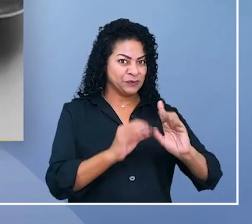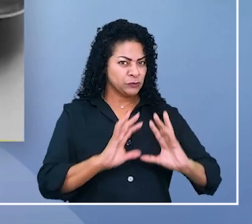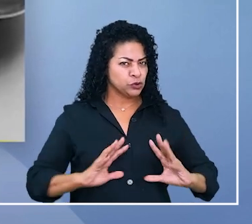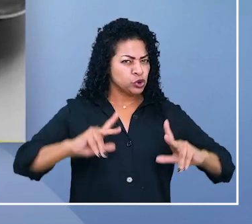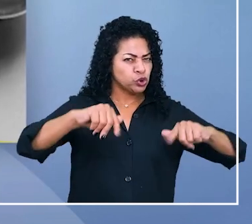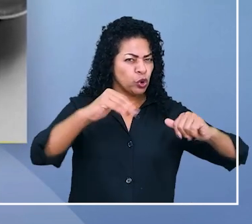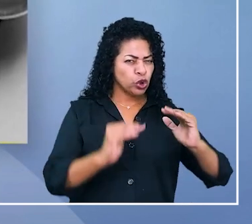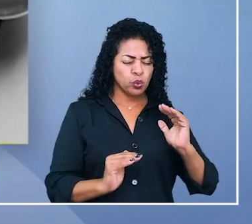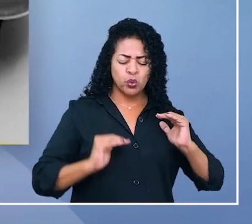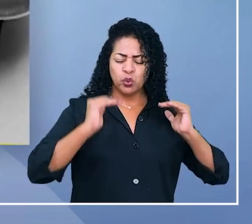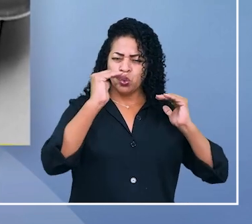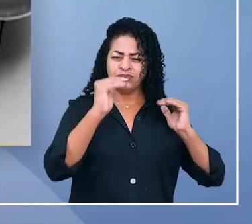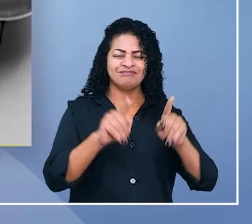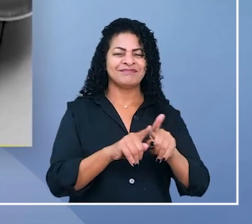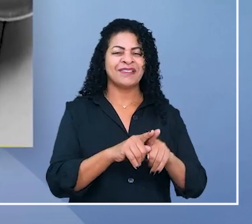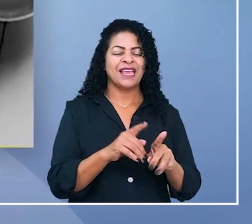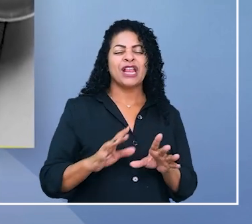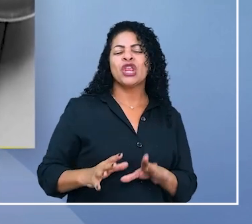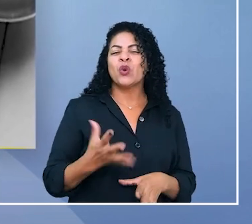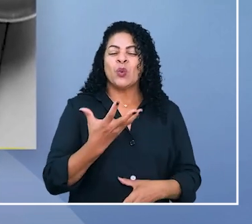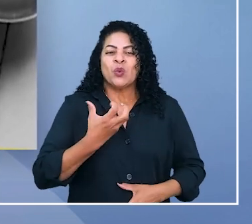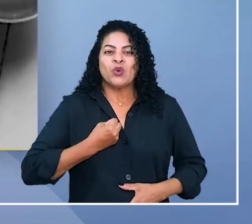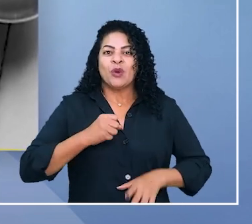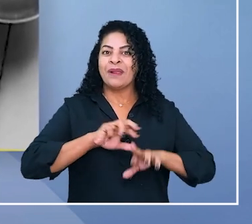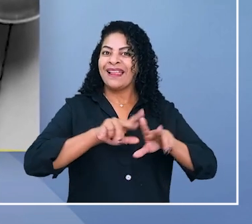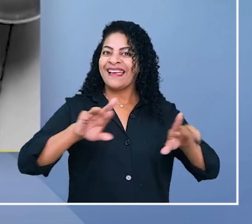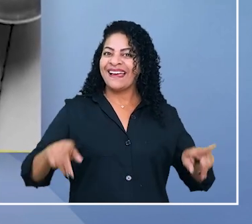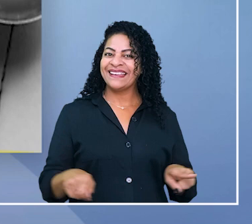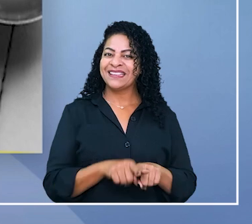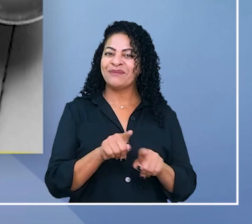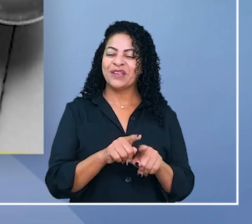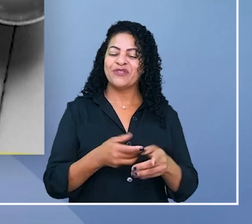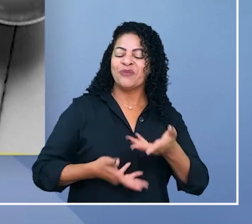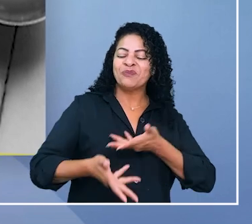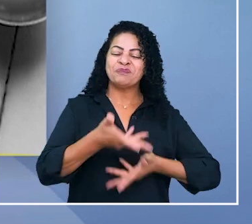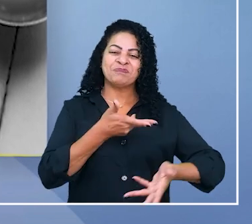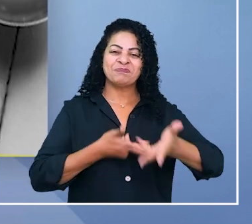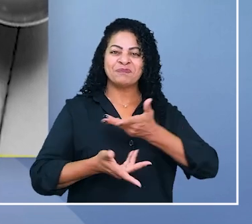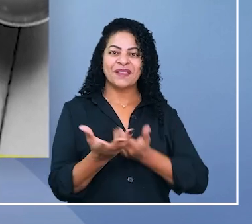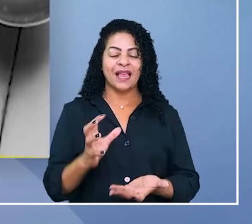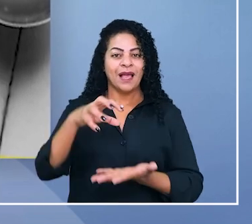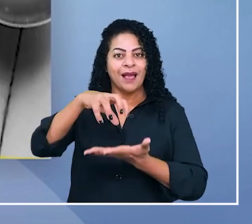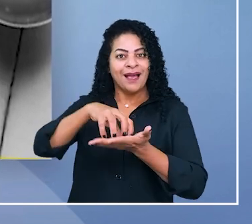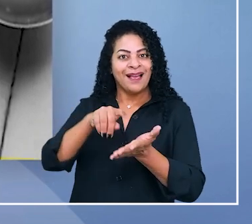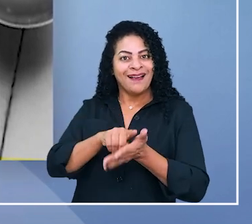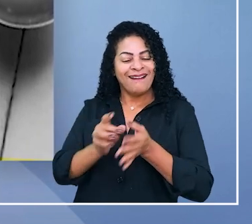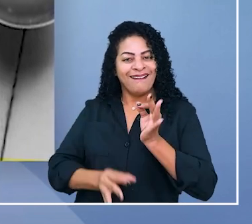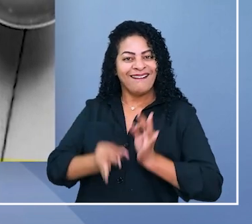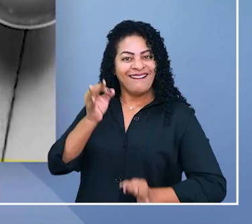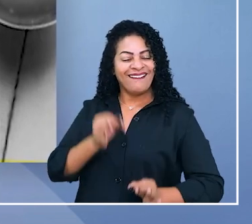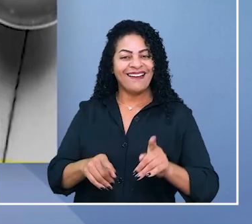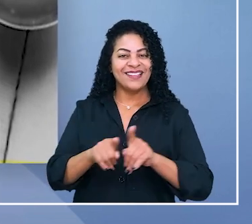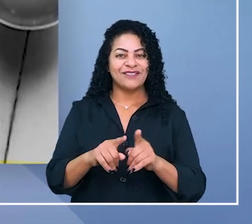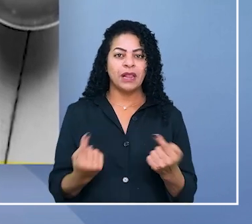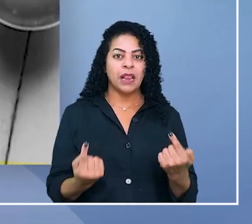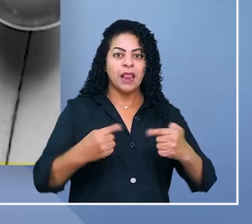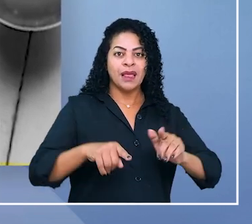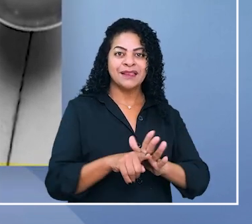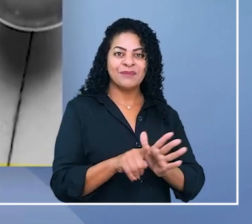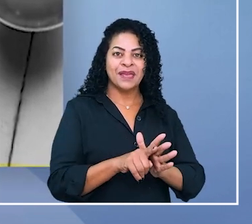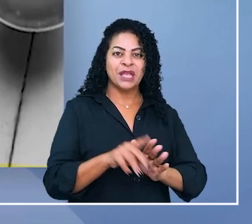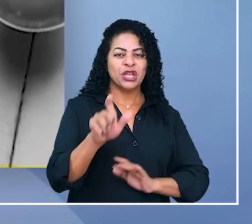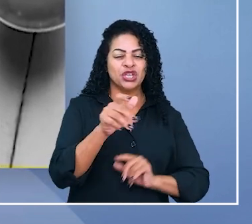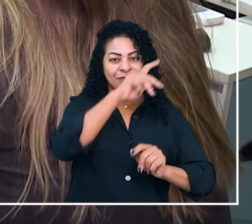que integram os núcleos permanentes de mediação e conciliação e os centros judiciários de solução de conflitos